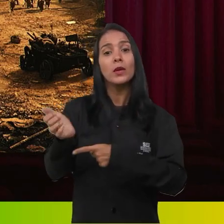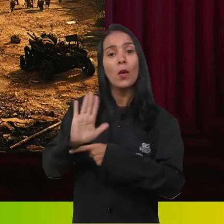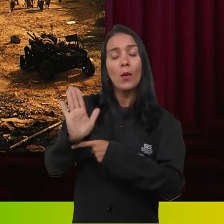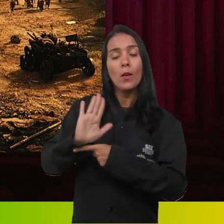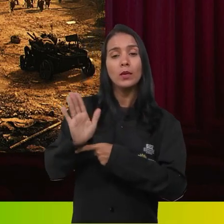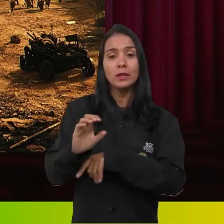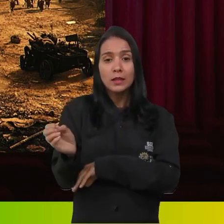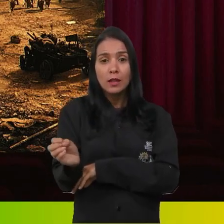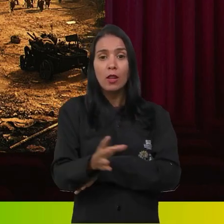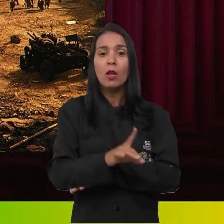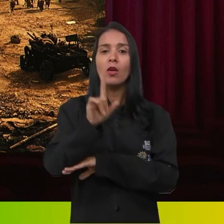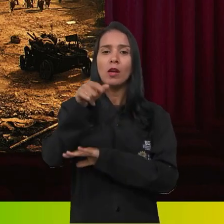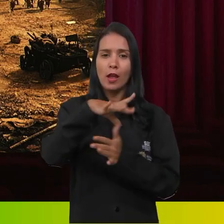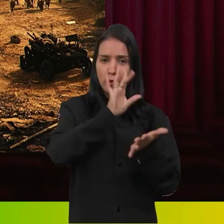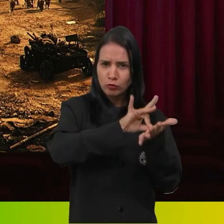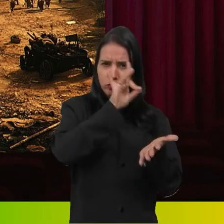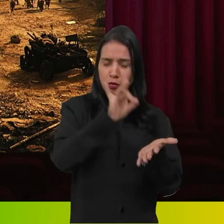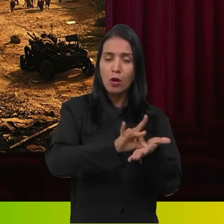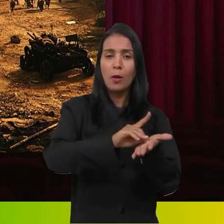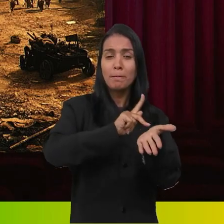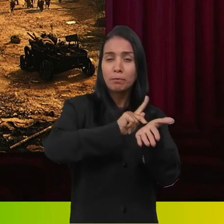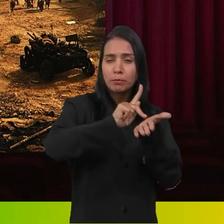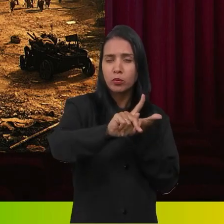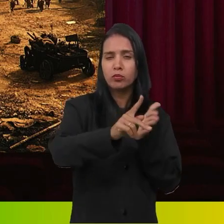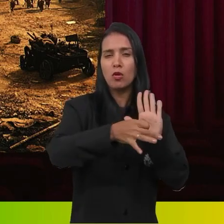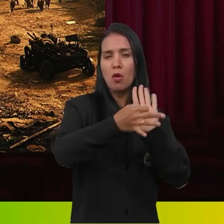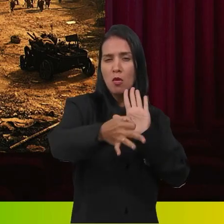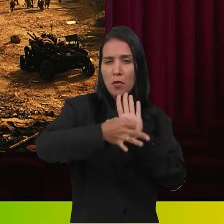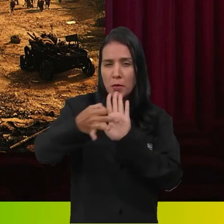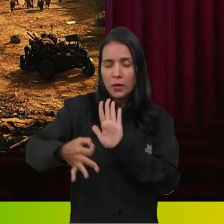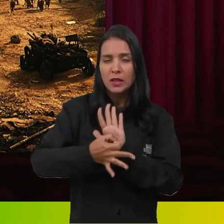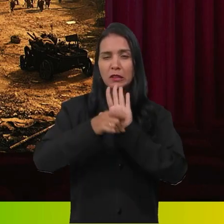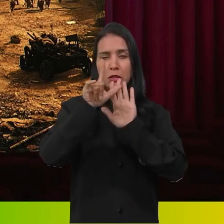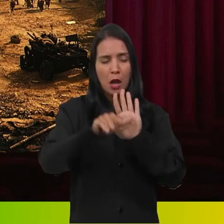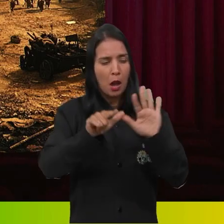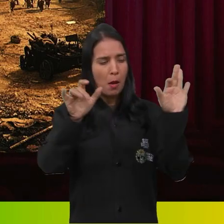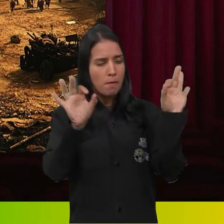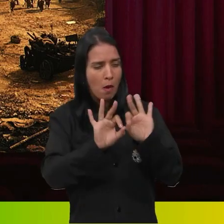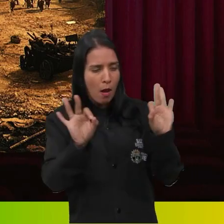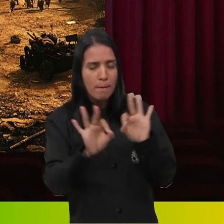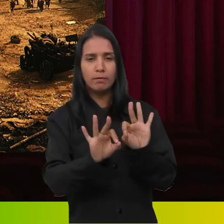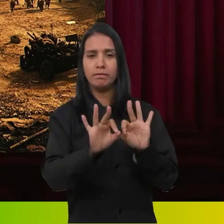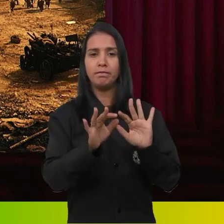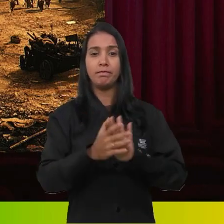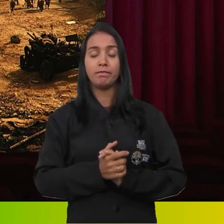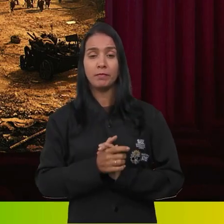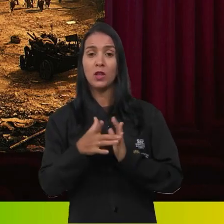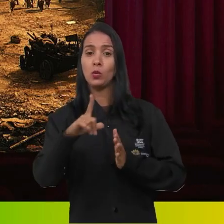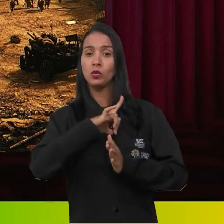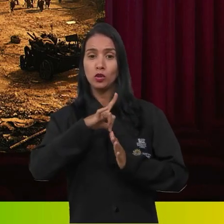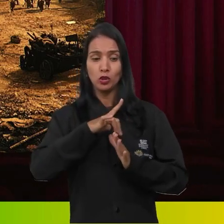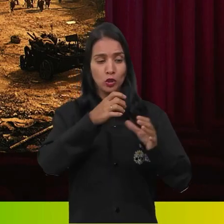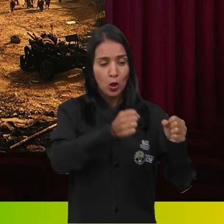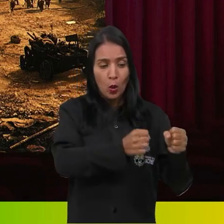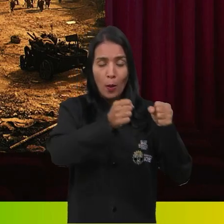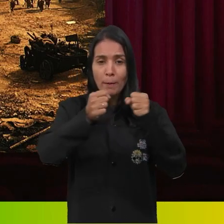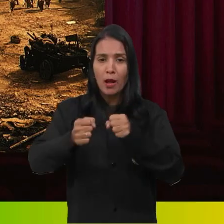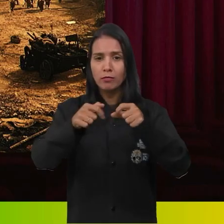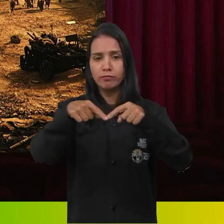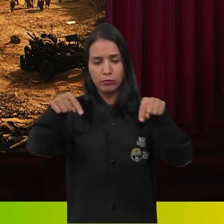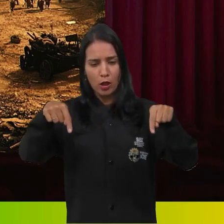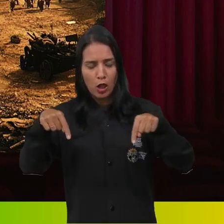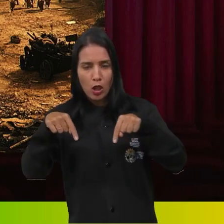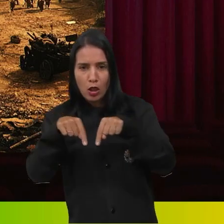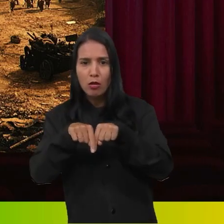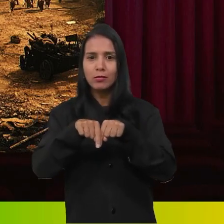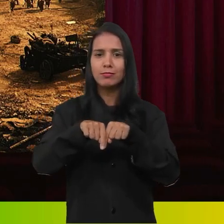era um realismo puro, crítico, cru, né, e social. locações reais, atores não